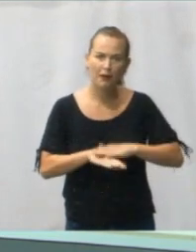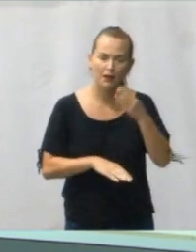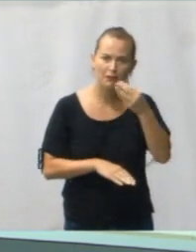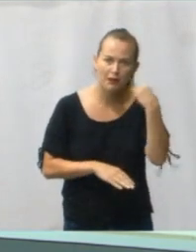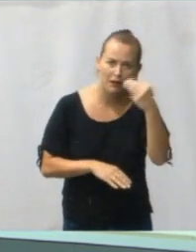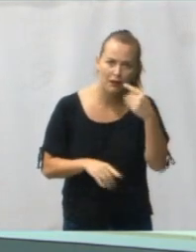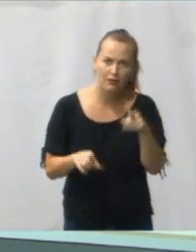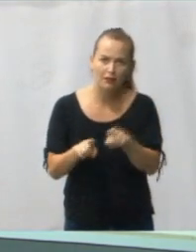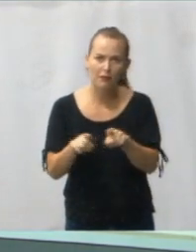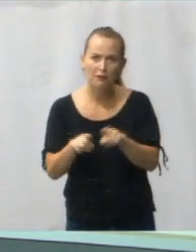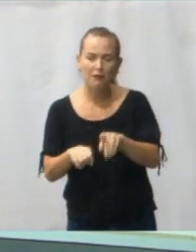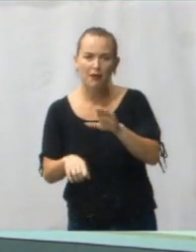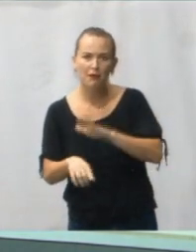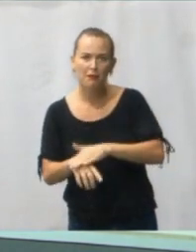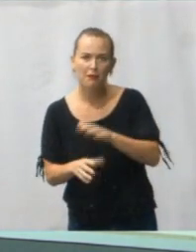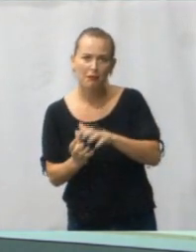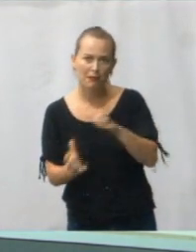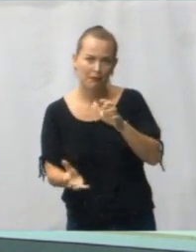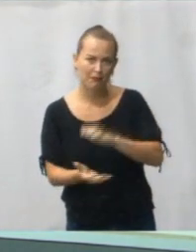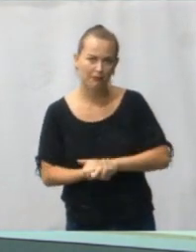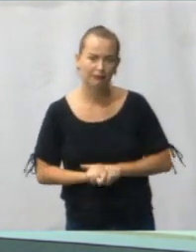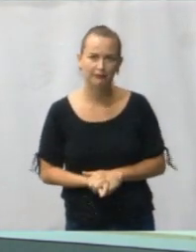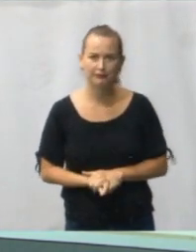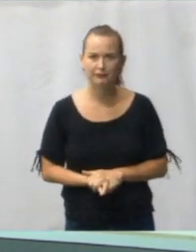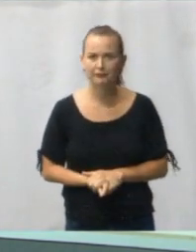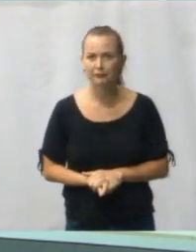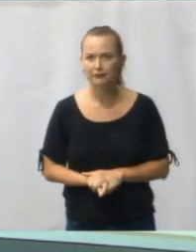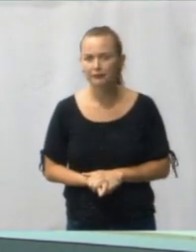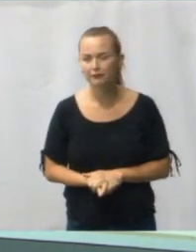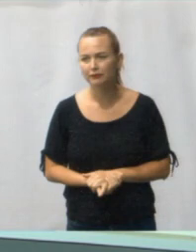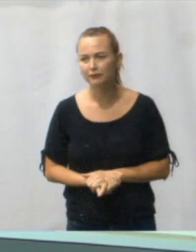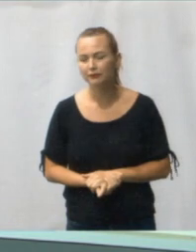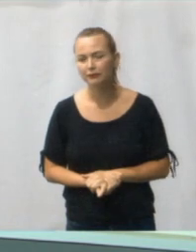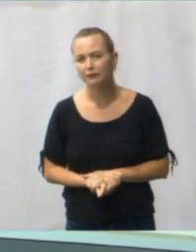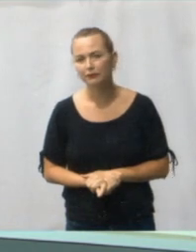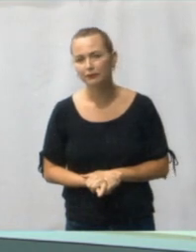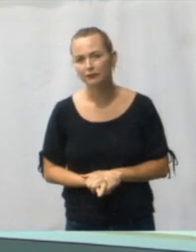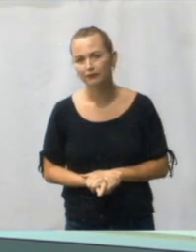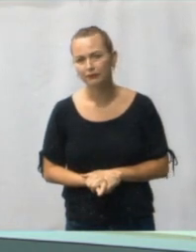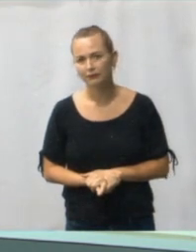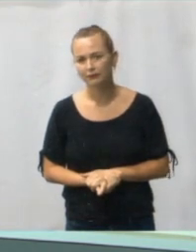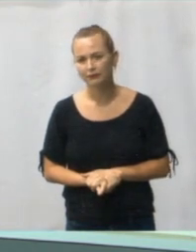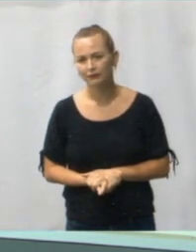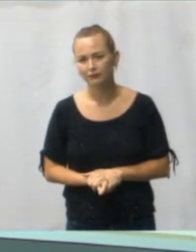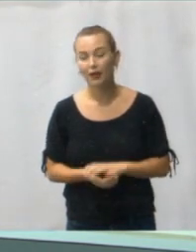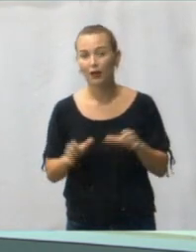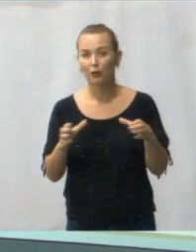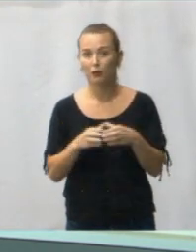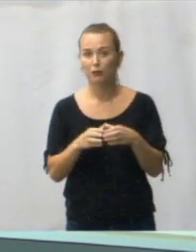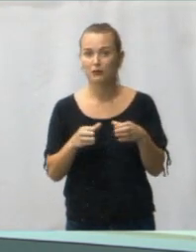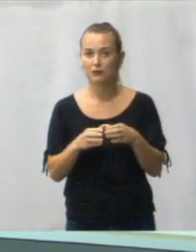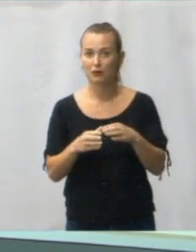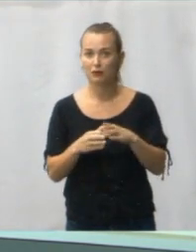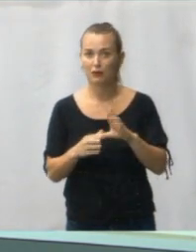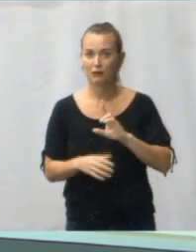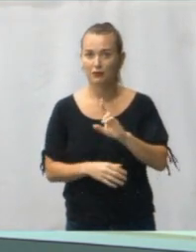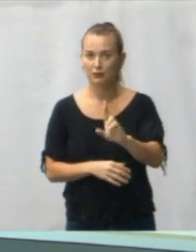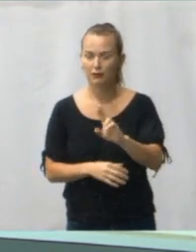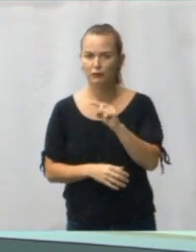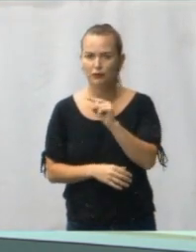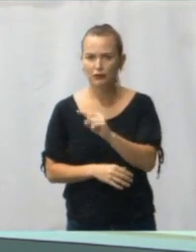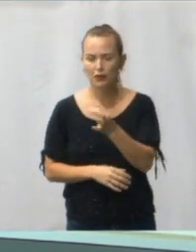Bom, eu, pela Comissão de Constituição e Justiça... Na verdade, a comissão representativa, você já dá o parecer por todas. Ah,